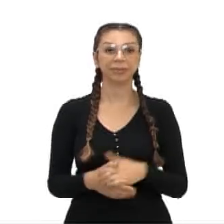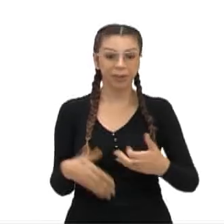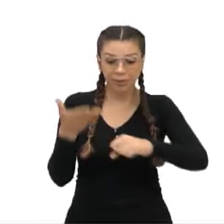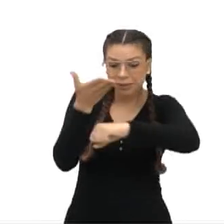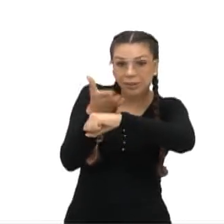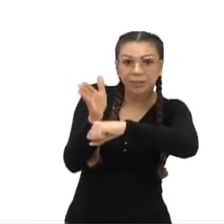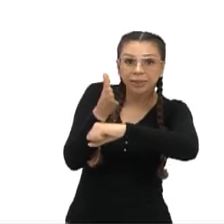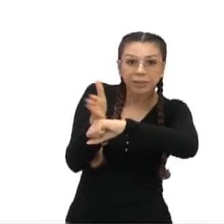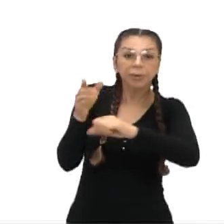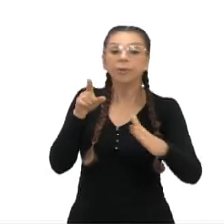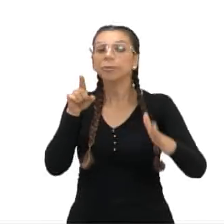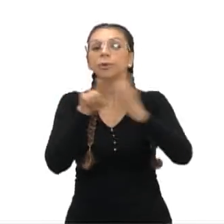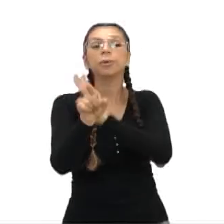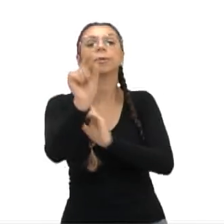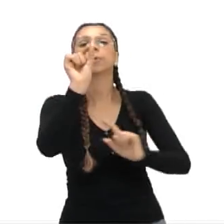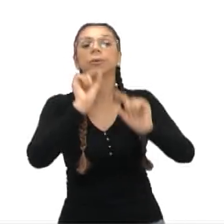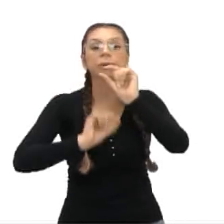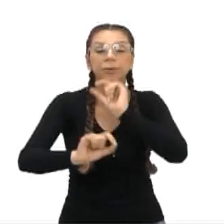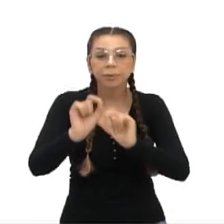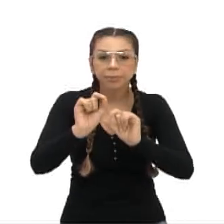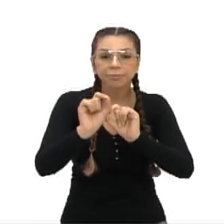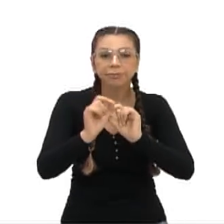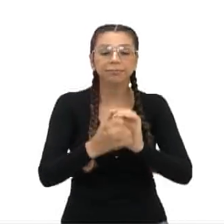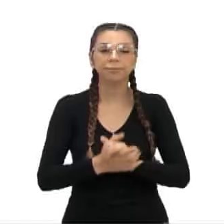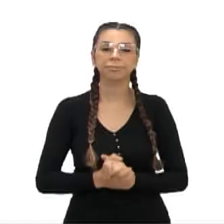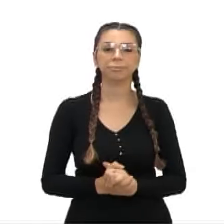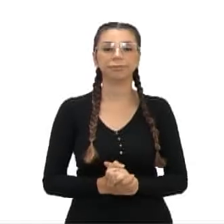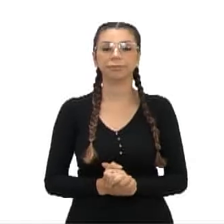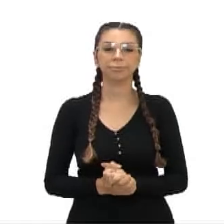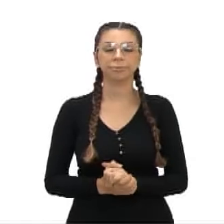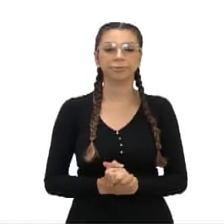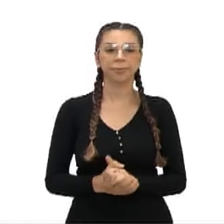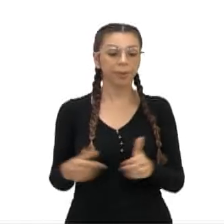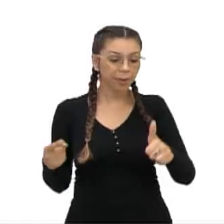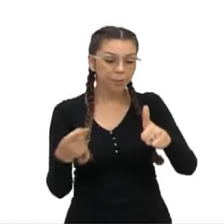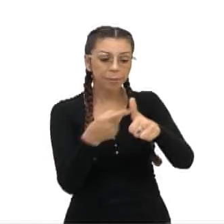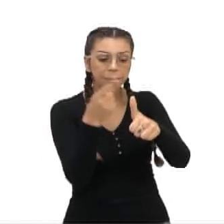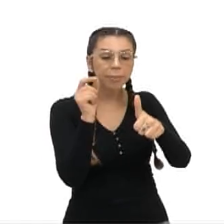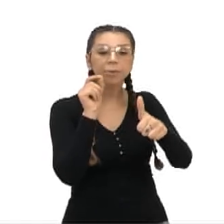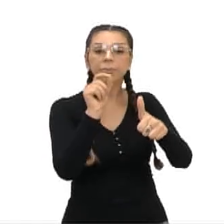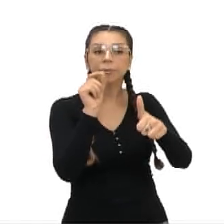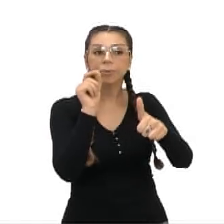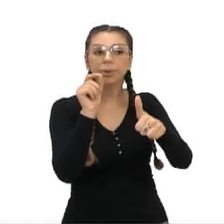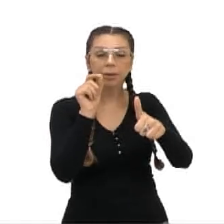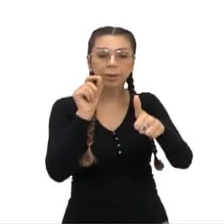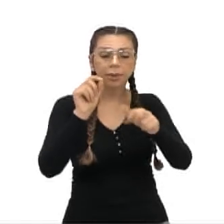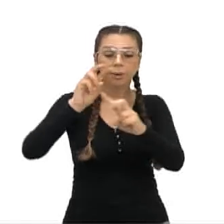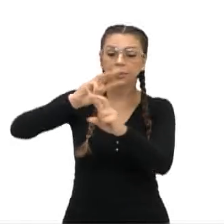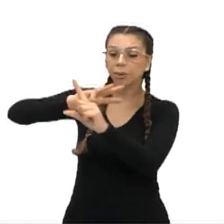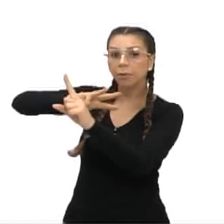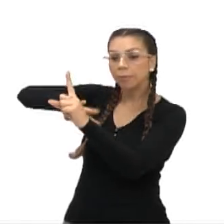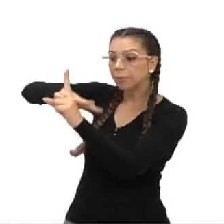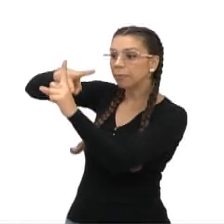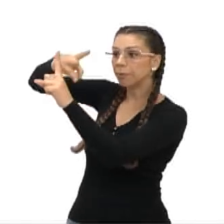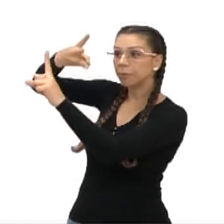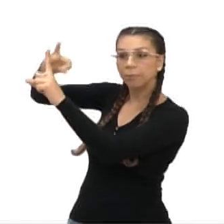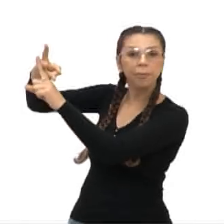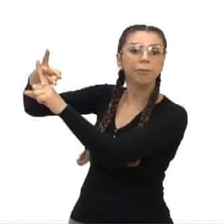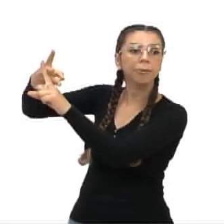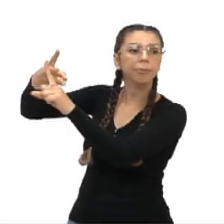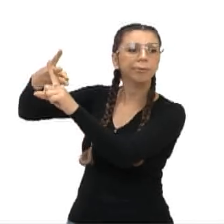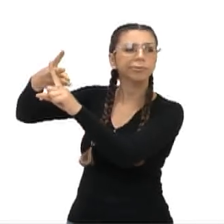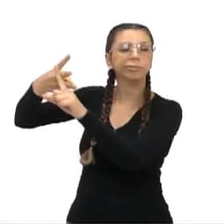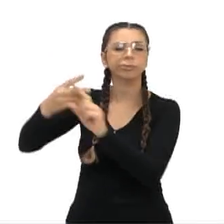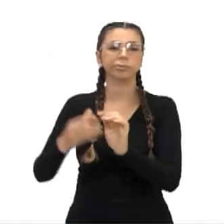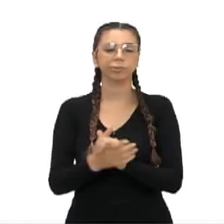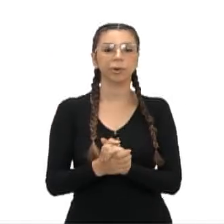está perguntando assim, ó. O que você faria por primeiro para conseguir triplicar o paralelogramo?